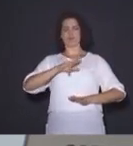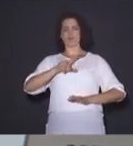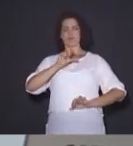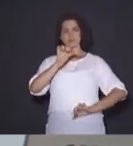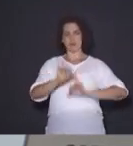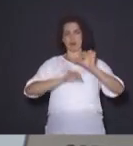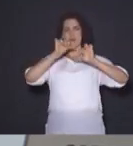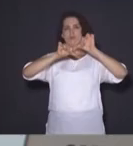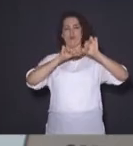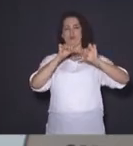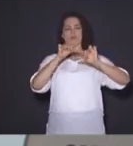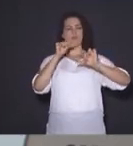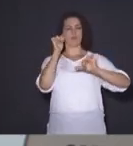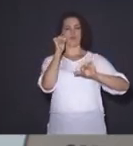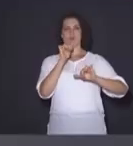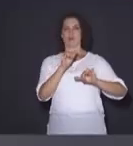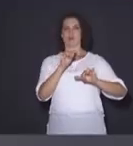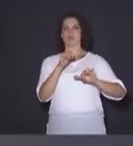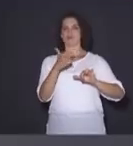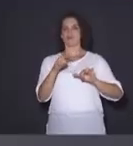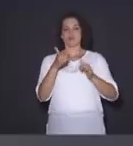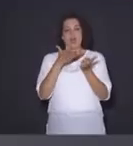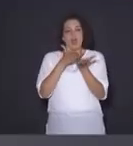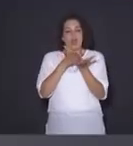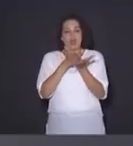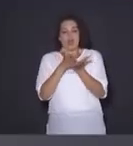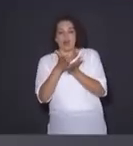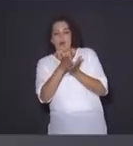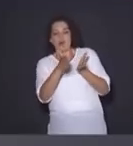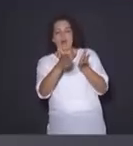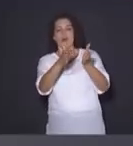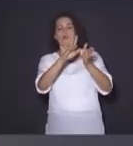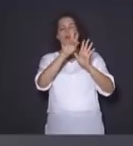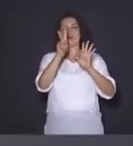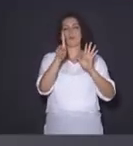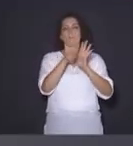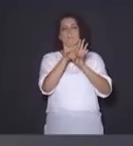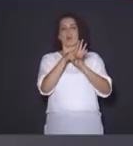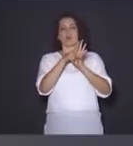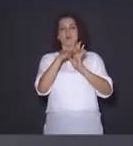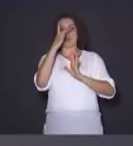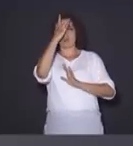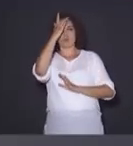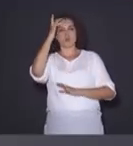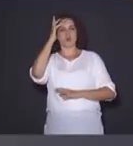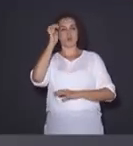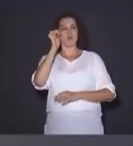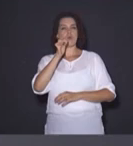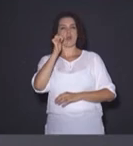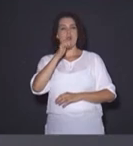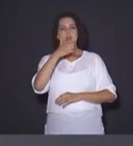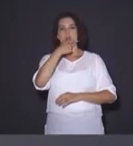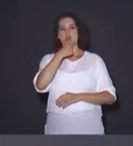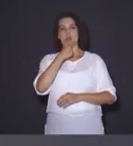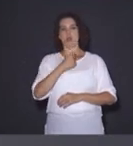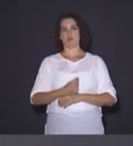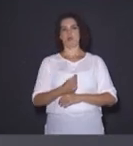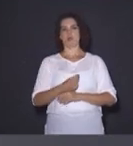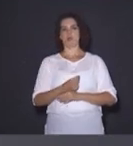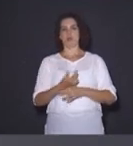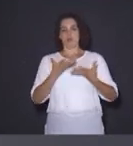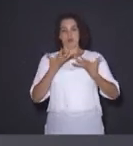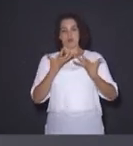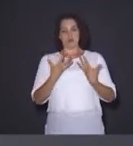destino biológico psíquico econômico definir a forma que a fêmea humana assumir no seio da sociedade